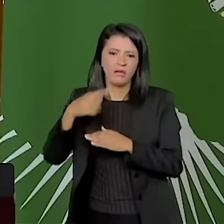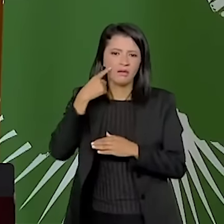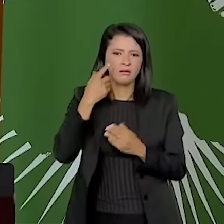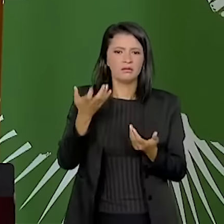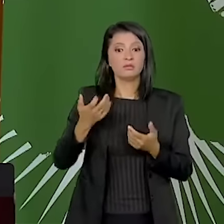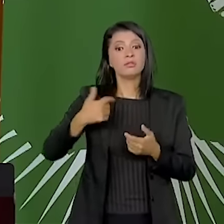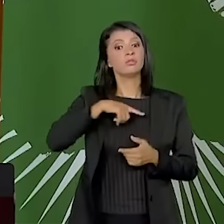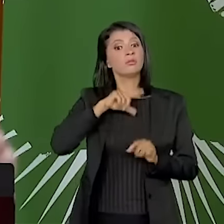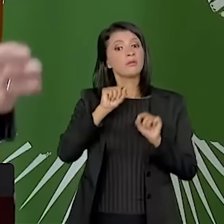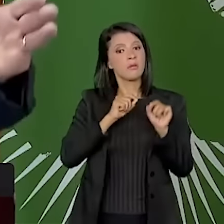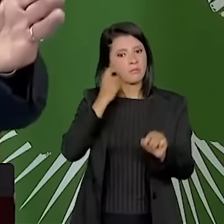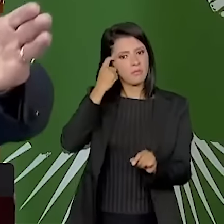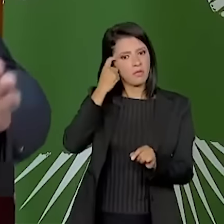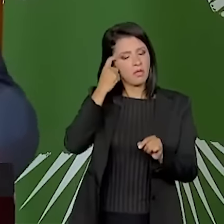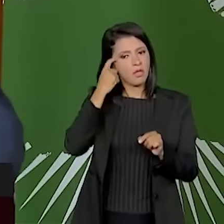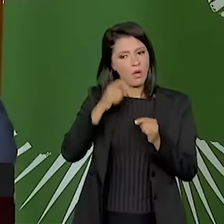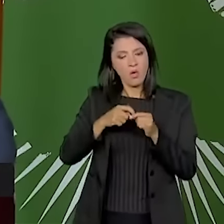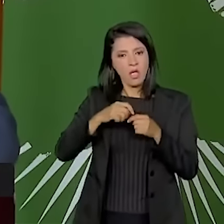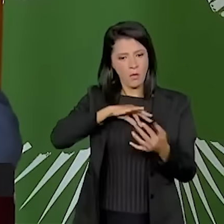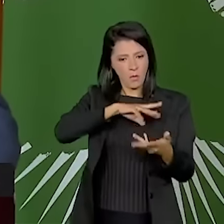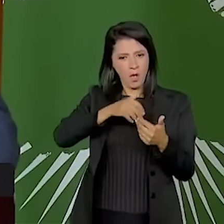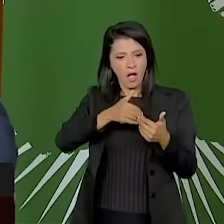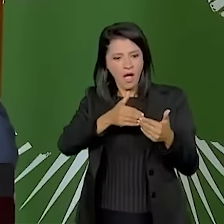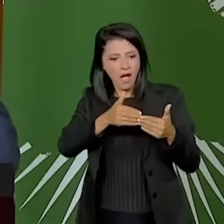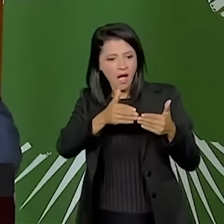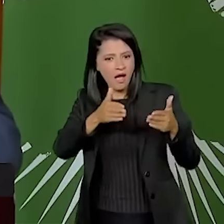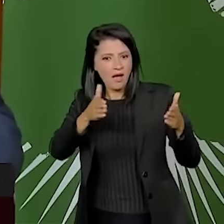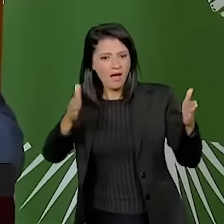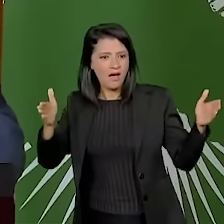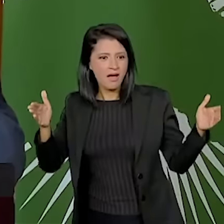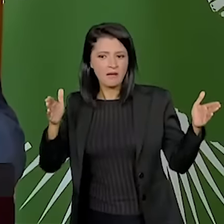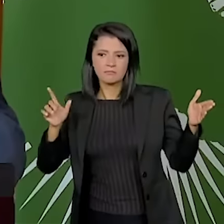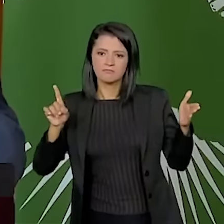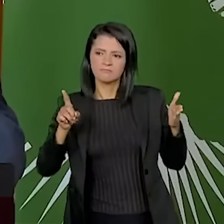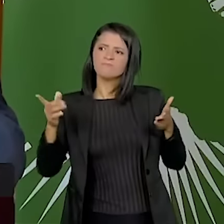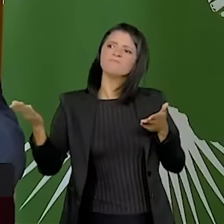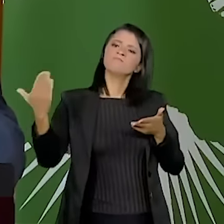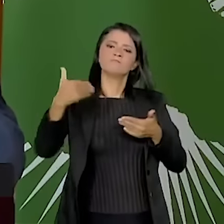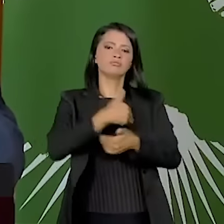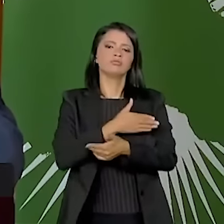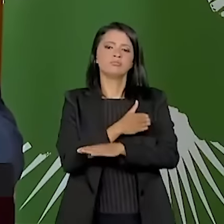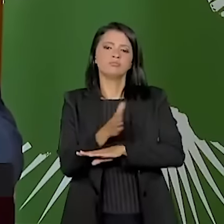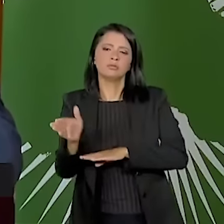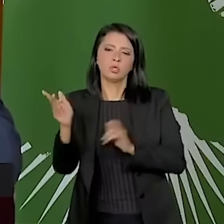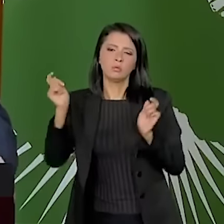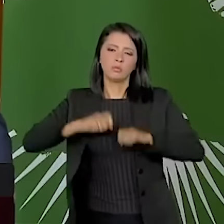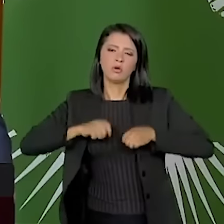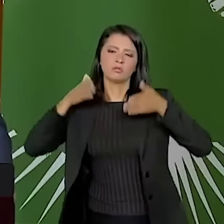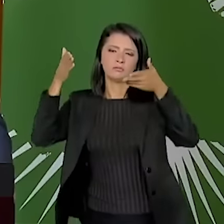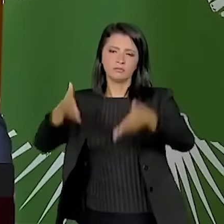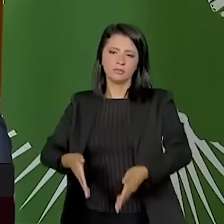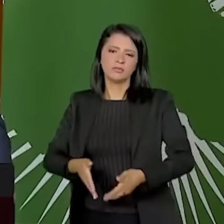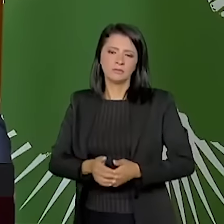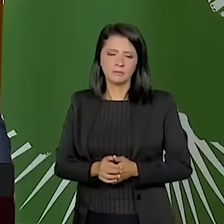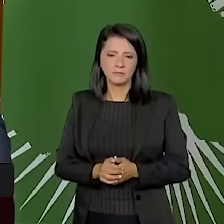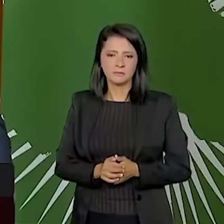Nós queremos pensar, abrir esse mundo para que todos possam participar. É